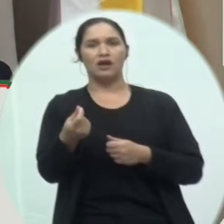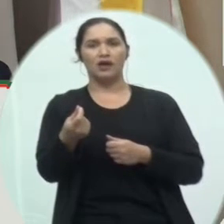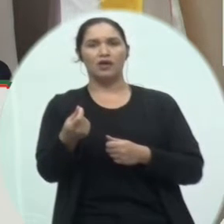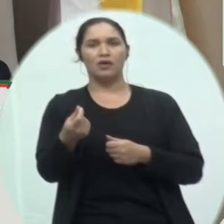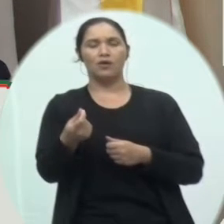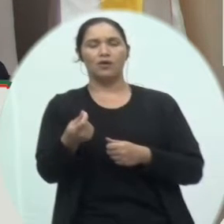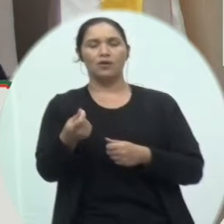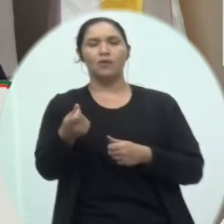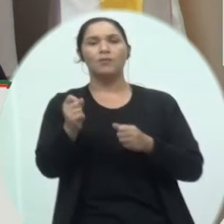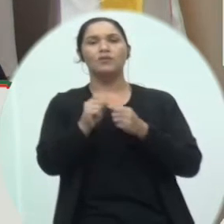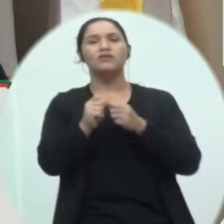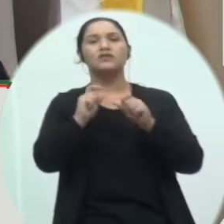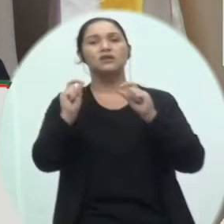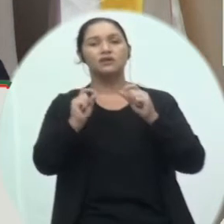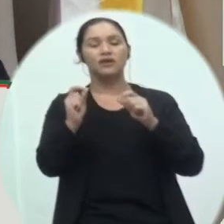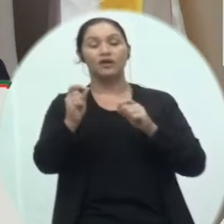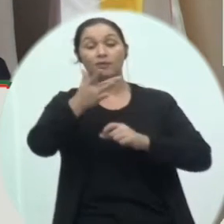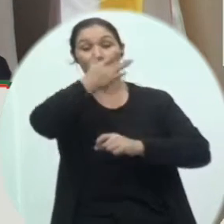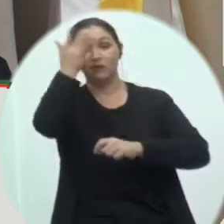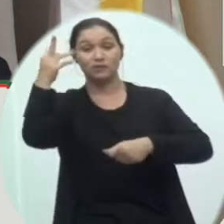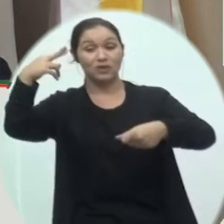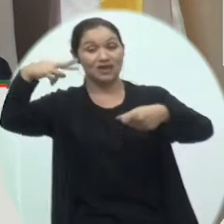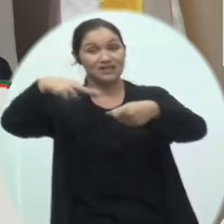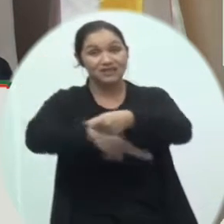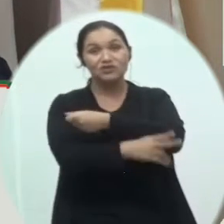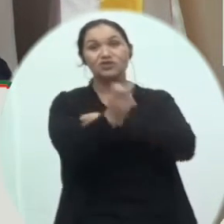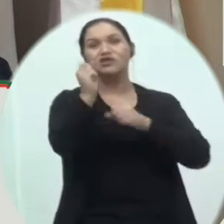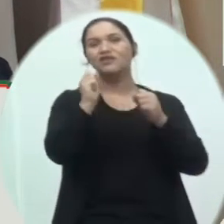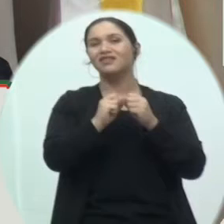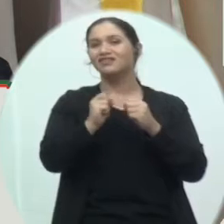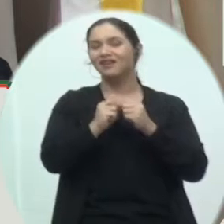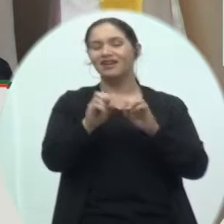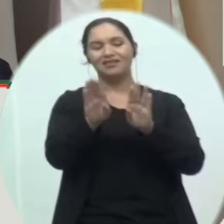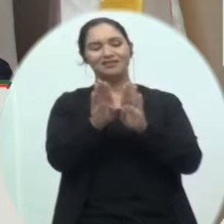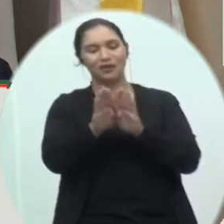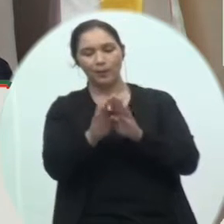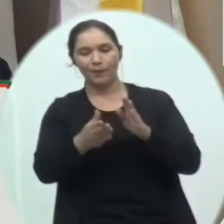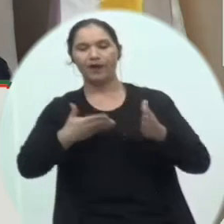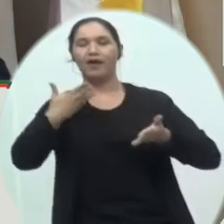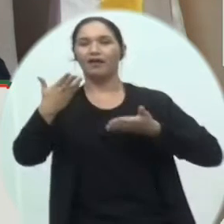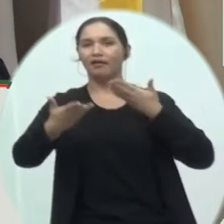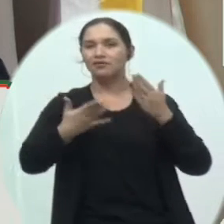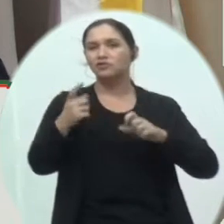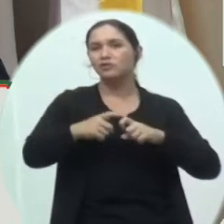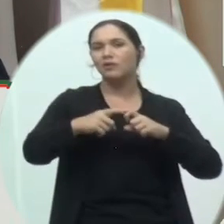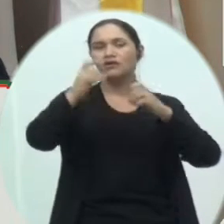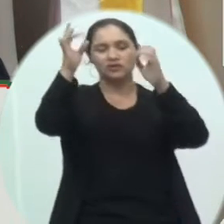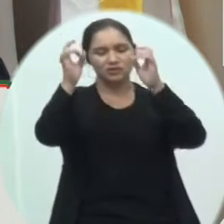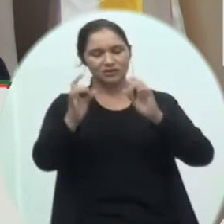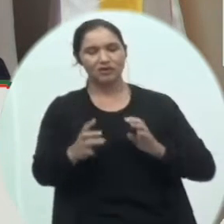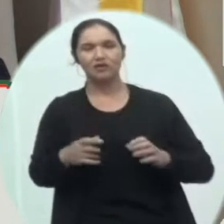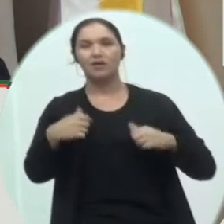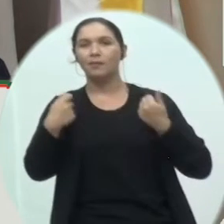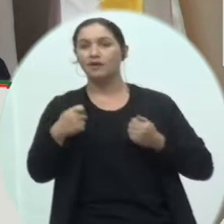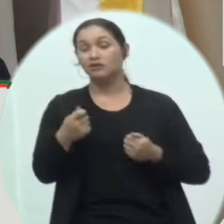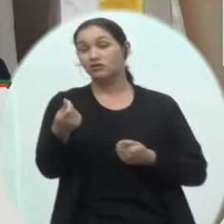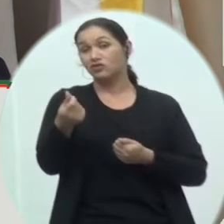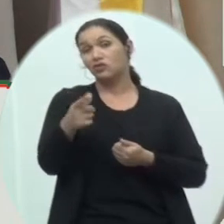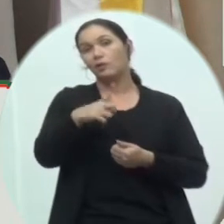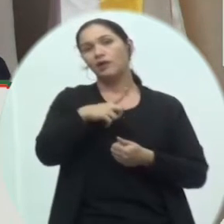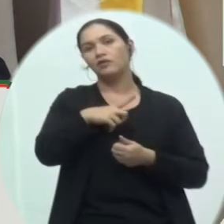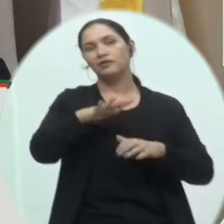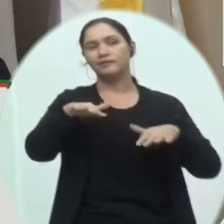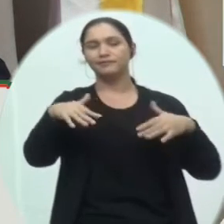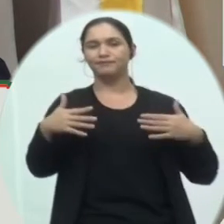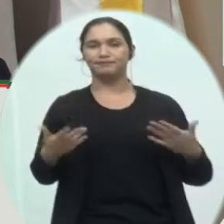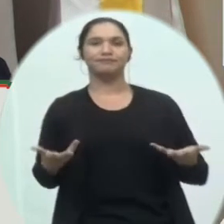para uma cirurgia, para um atendimento na parte de exames médicos e coisa parecida, aí nós estamos pagando